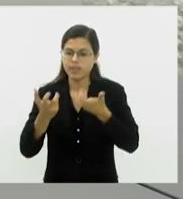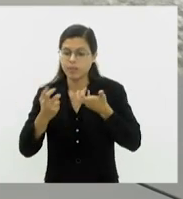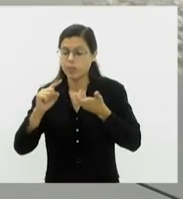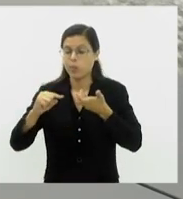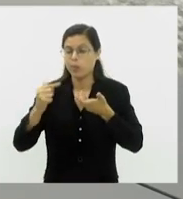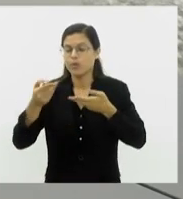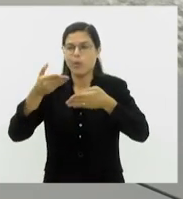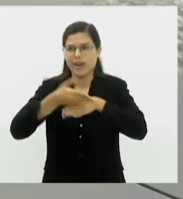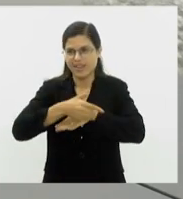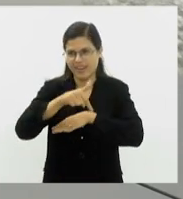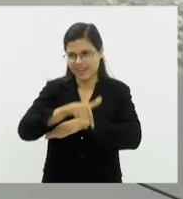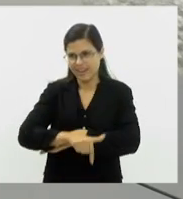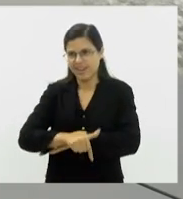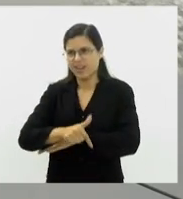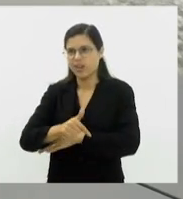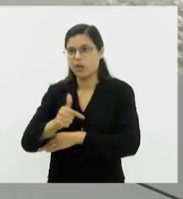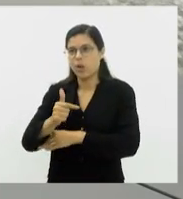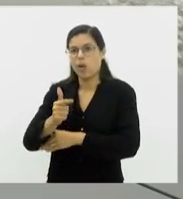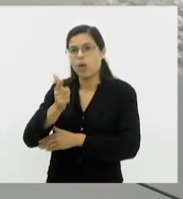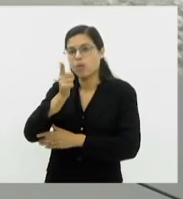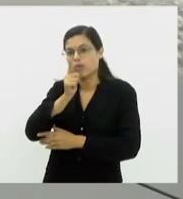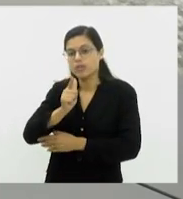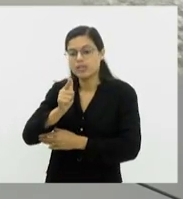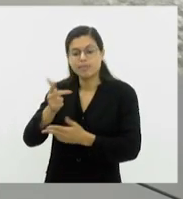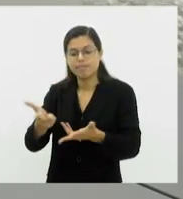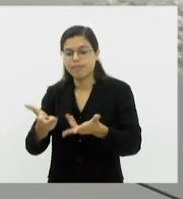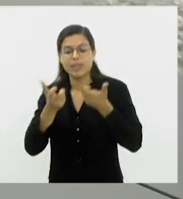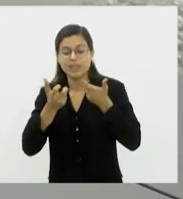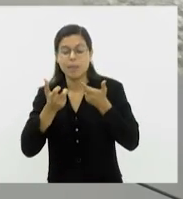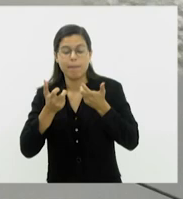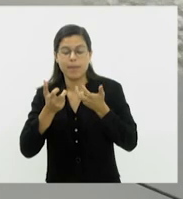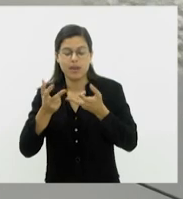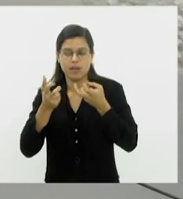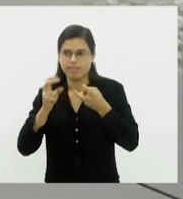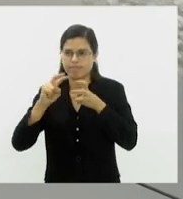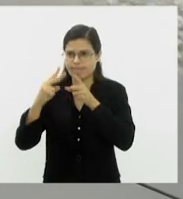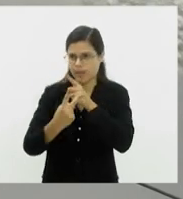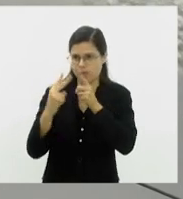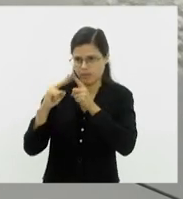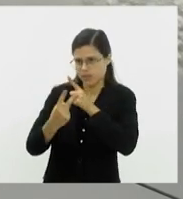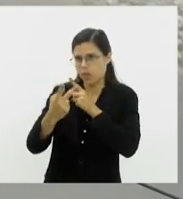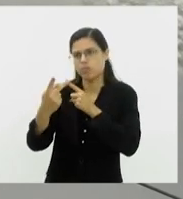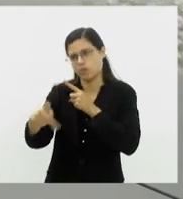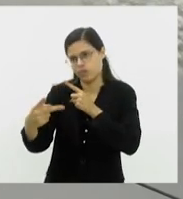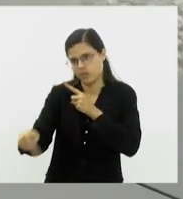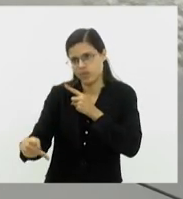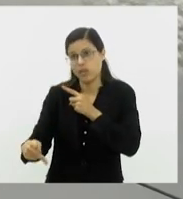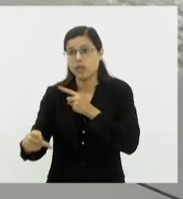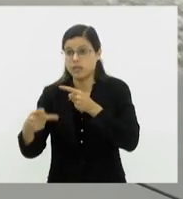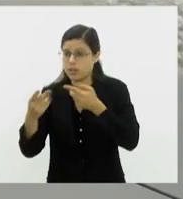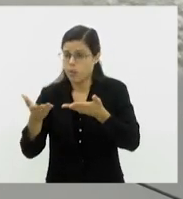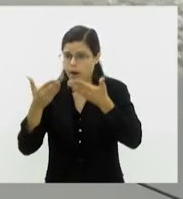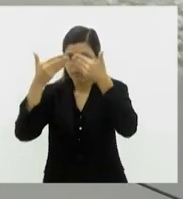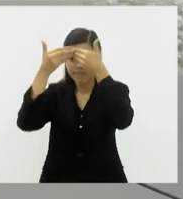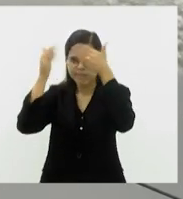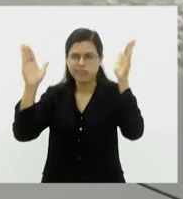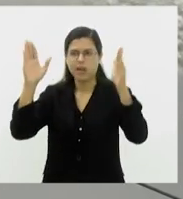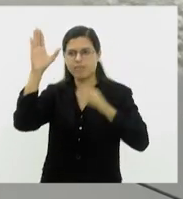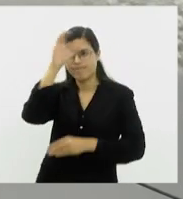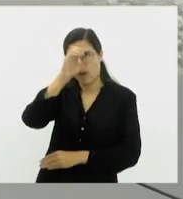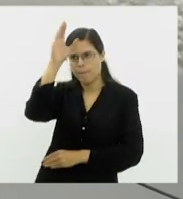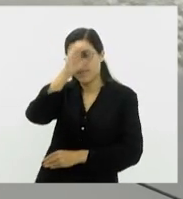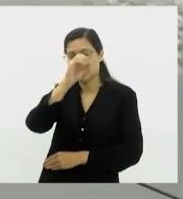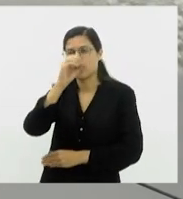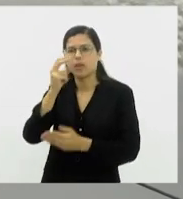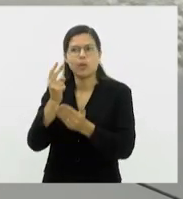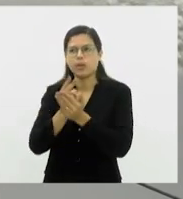consegui enxergar um pouco do ponto de vista de vocês que eu realmente me abro para poder aprender um pouco mais